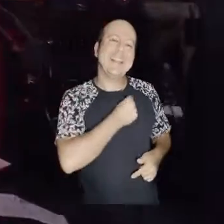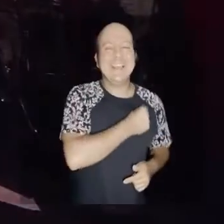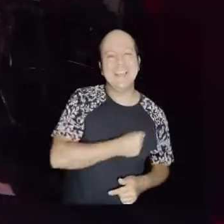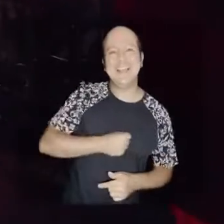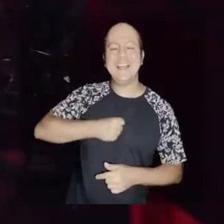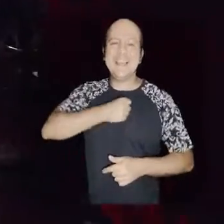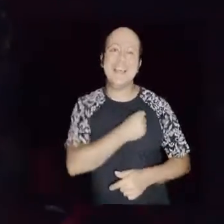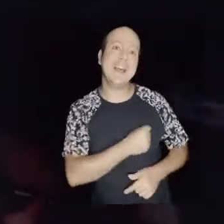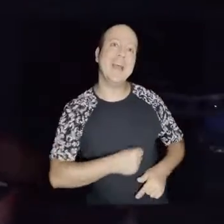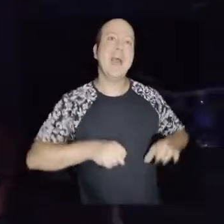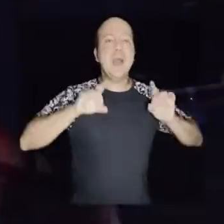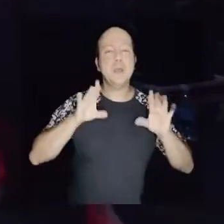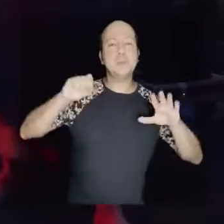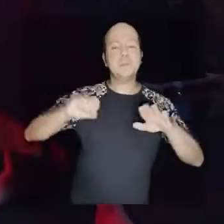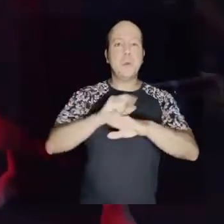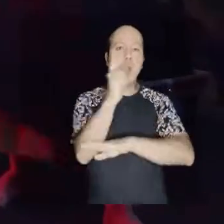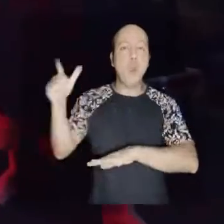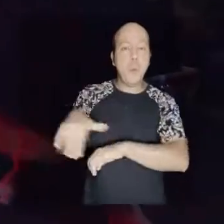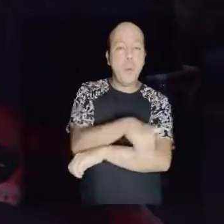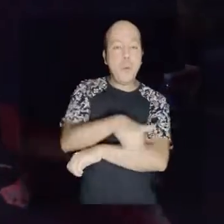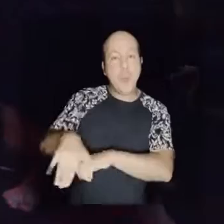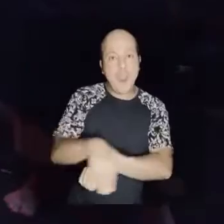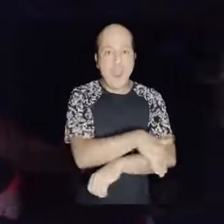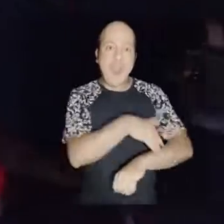Morelenbaum. Sol queimando o chão da rua.